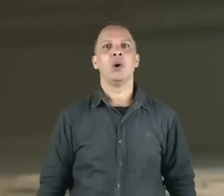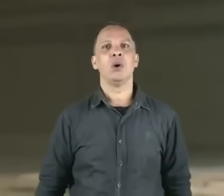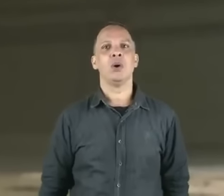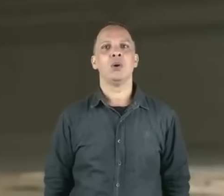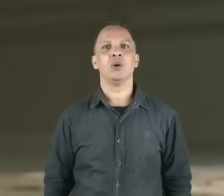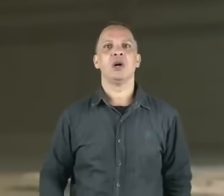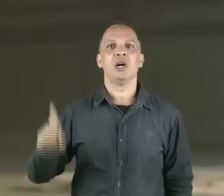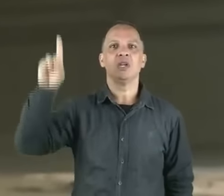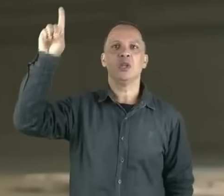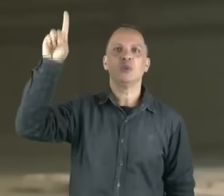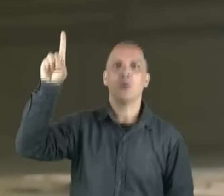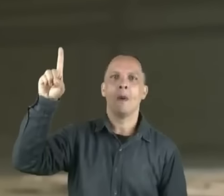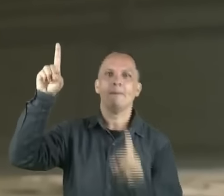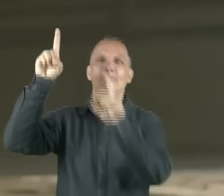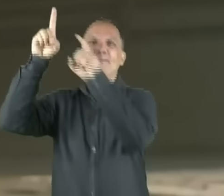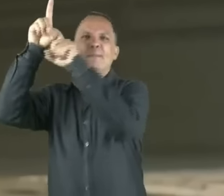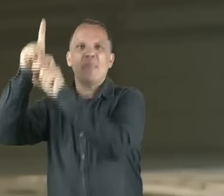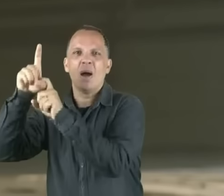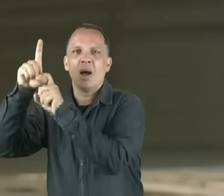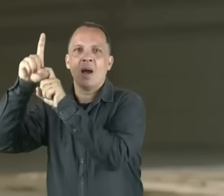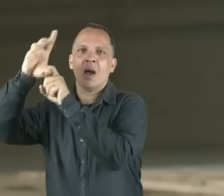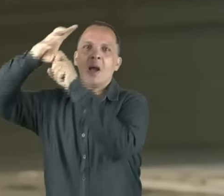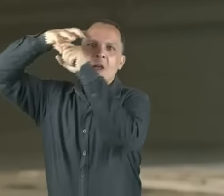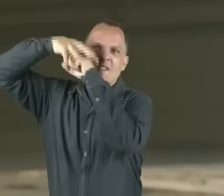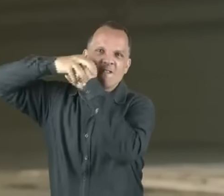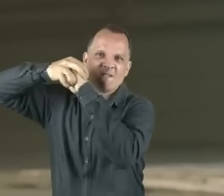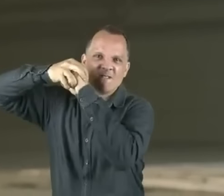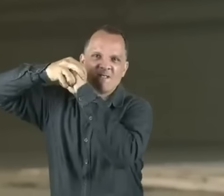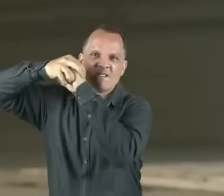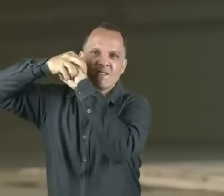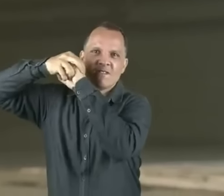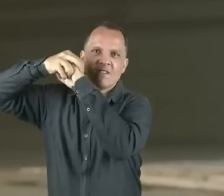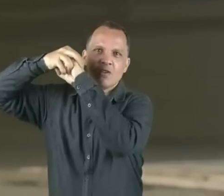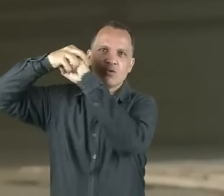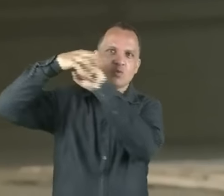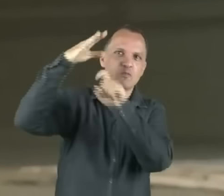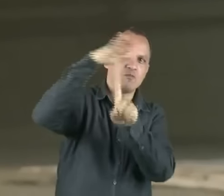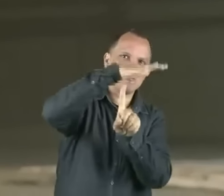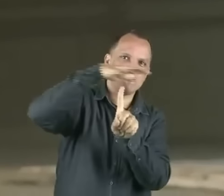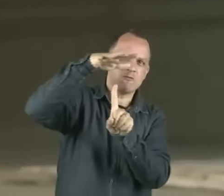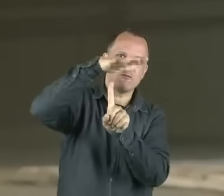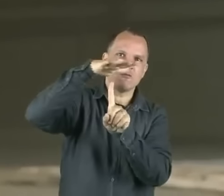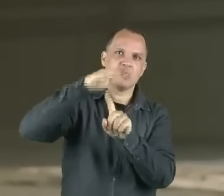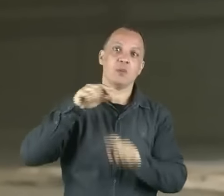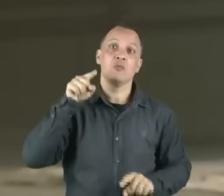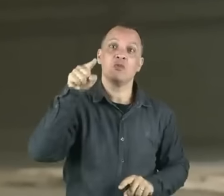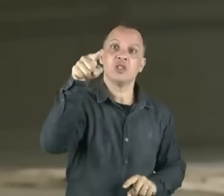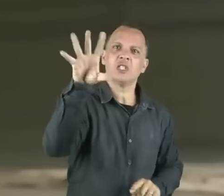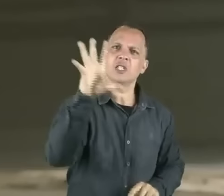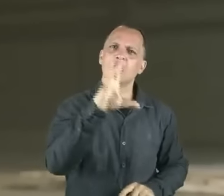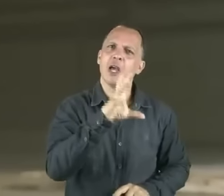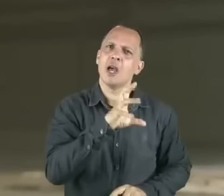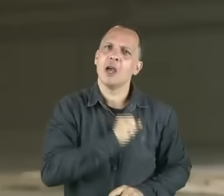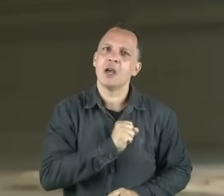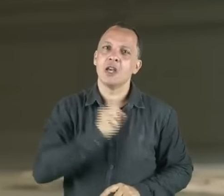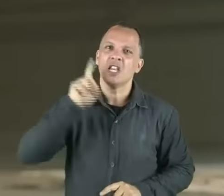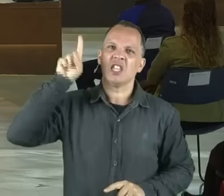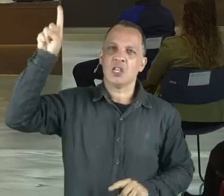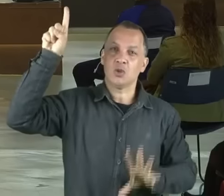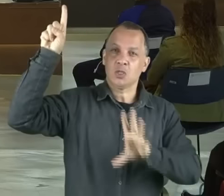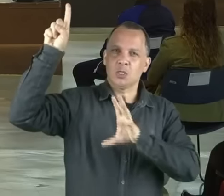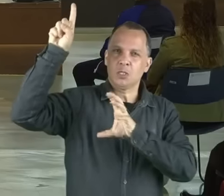a revelação da palavra de Deus para você você é um filho amado de Deus você é uma filha amada de Deus